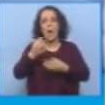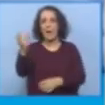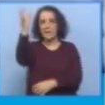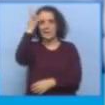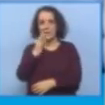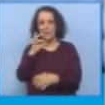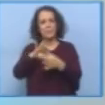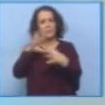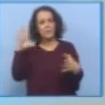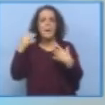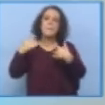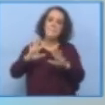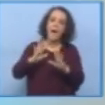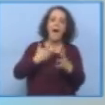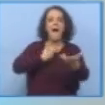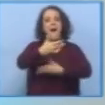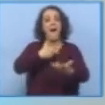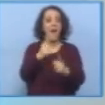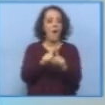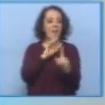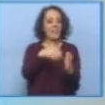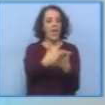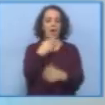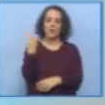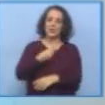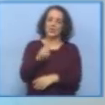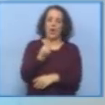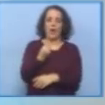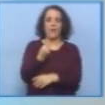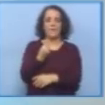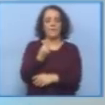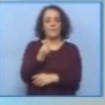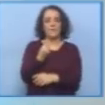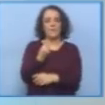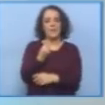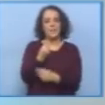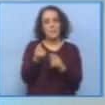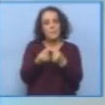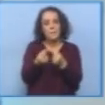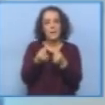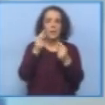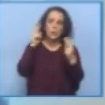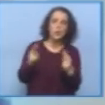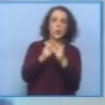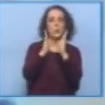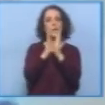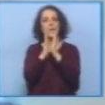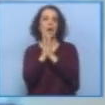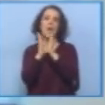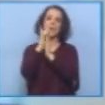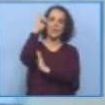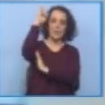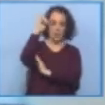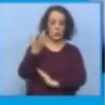oportunidade única de... Era para muitos jovens um reencontro também com a Igreja, com Deus, essas ocasiões.